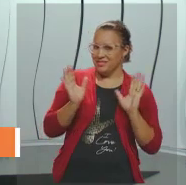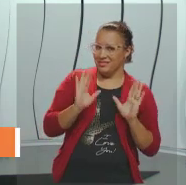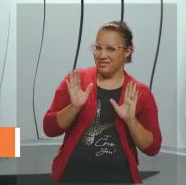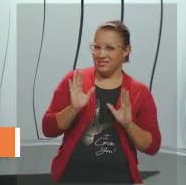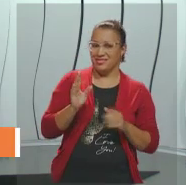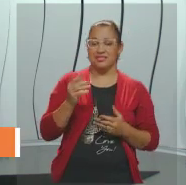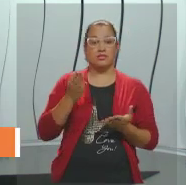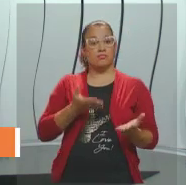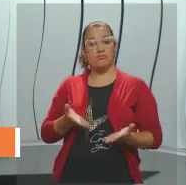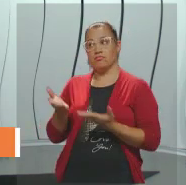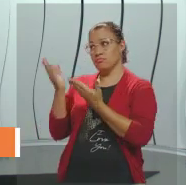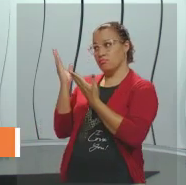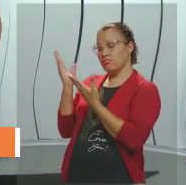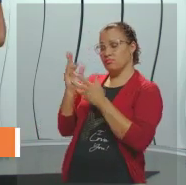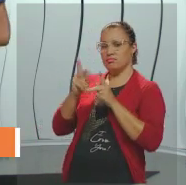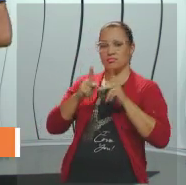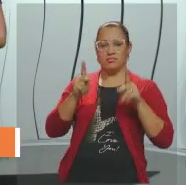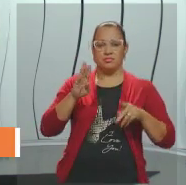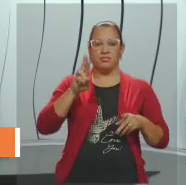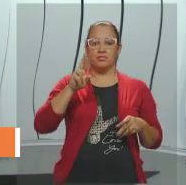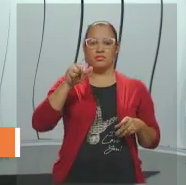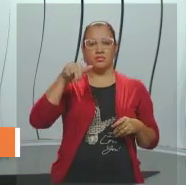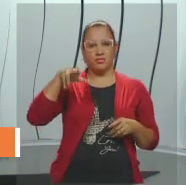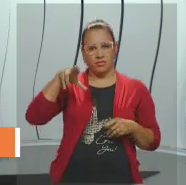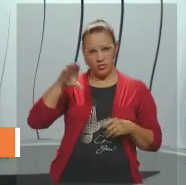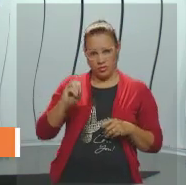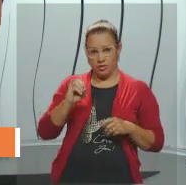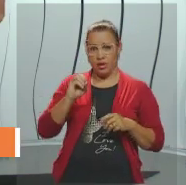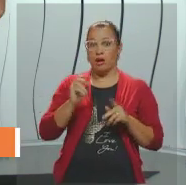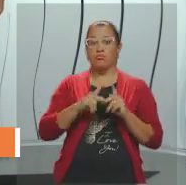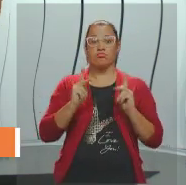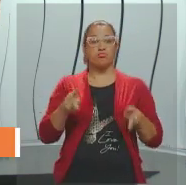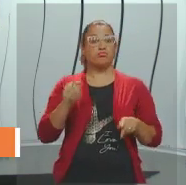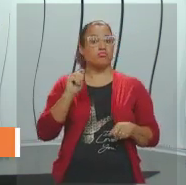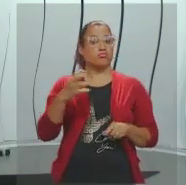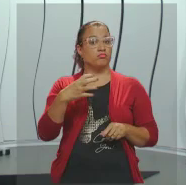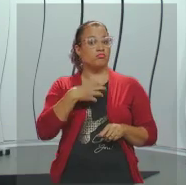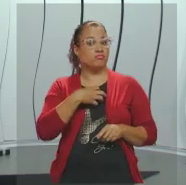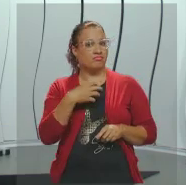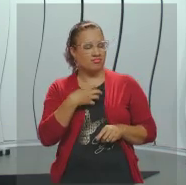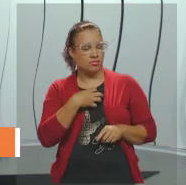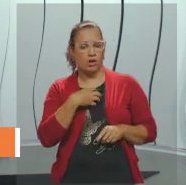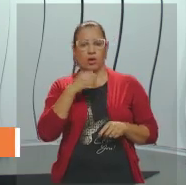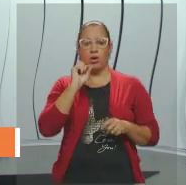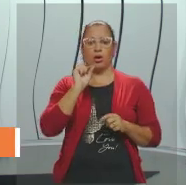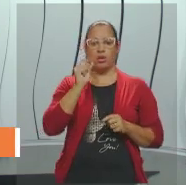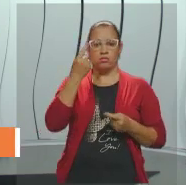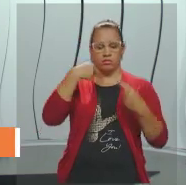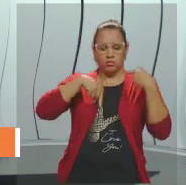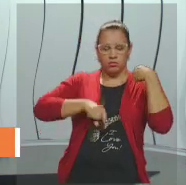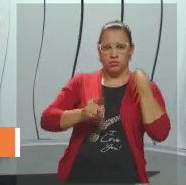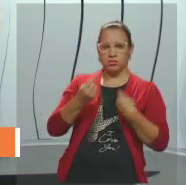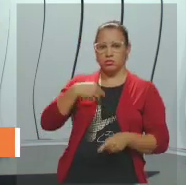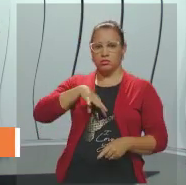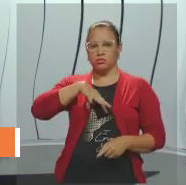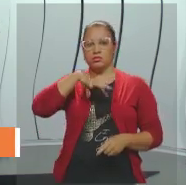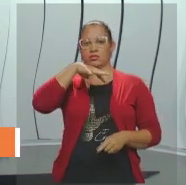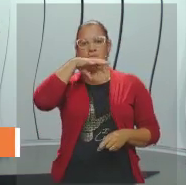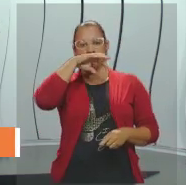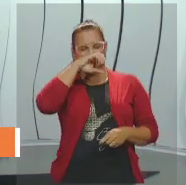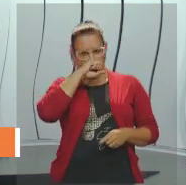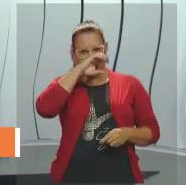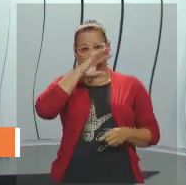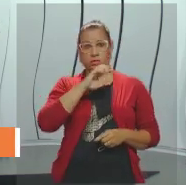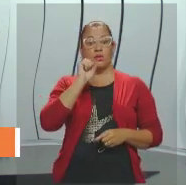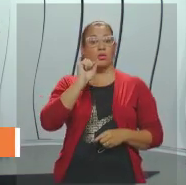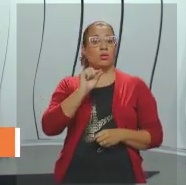Meu nome é Bruno Galvão, eu sou o seu professor de ciências e vou falar sobre sistema respiratório. É um assunto voltado para